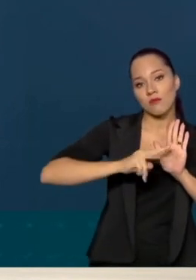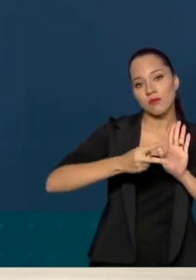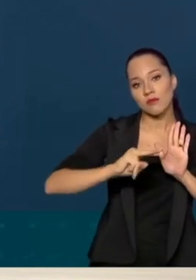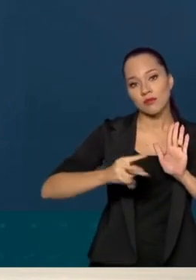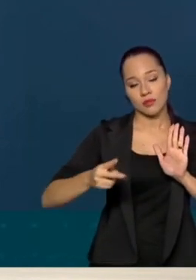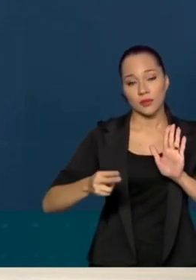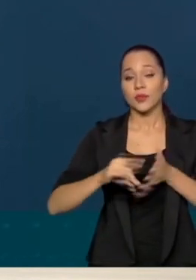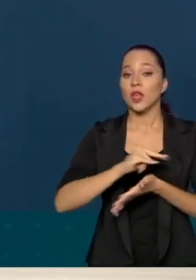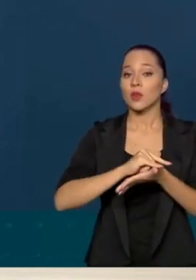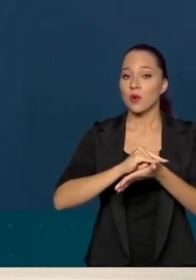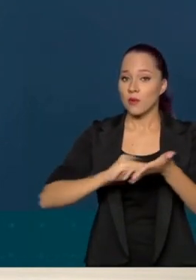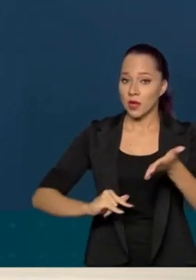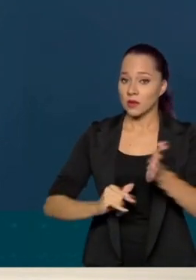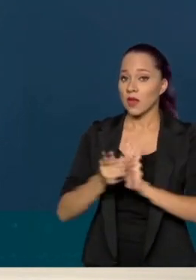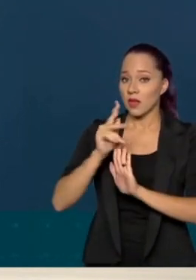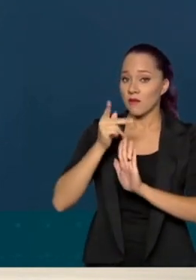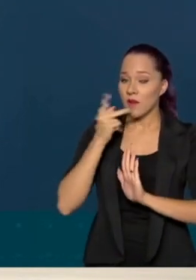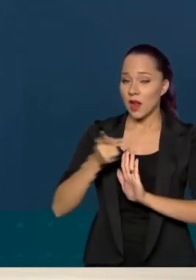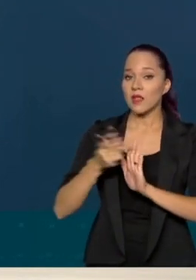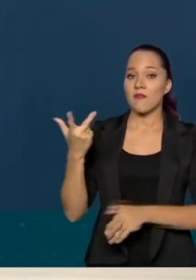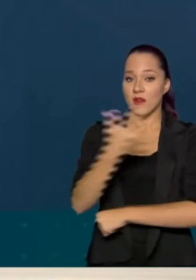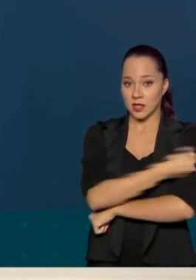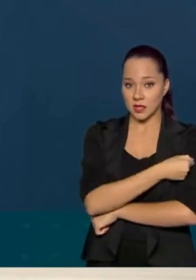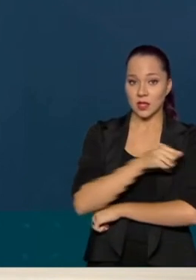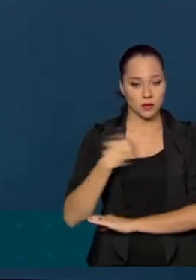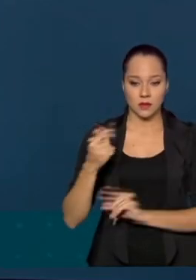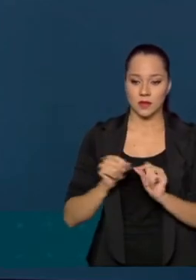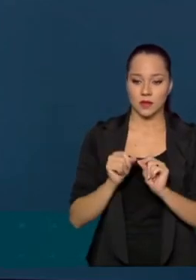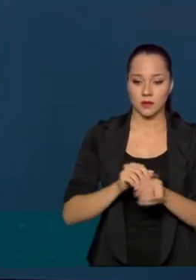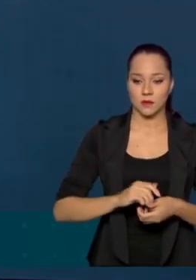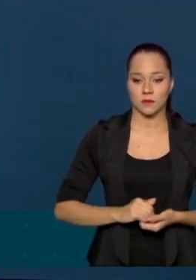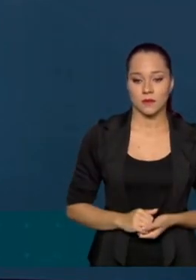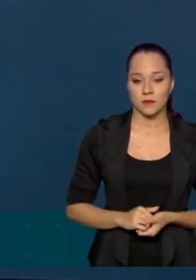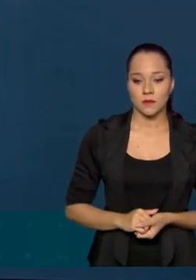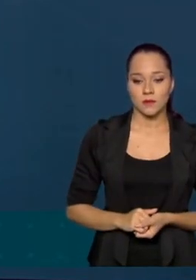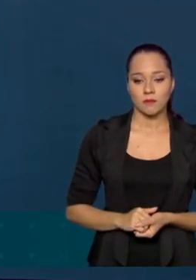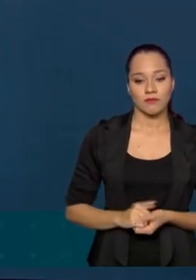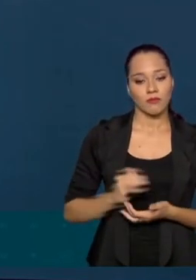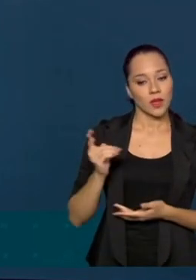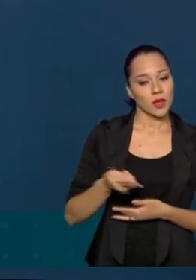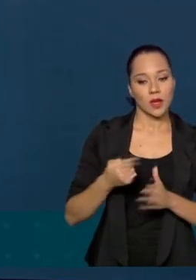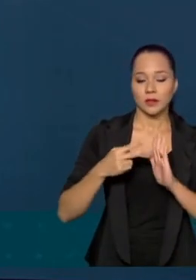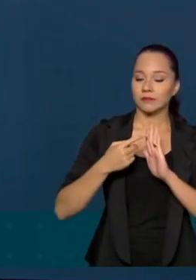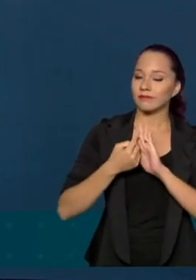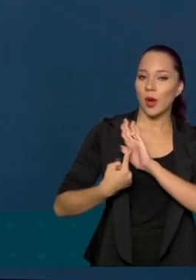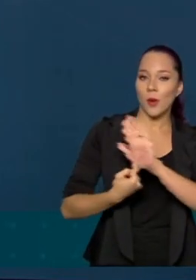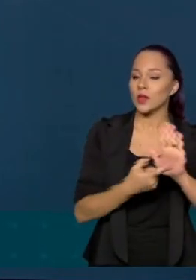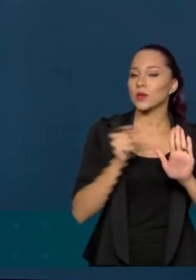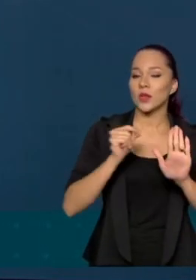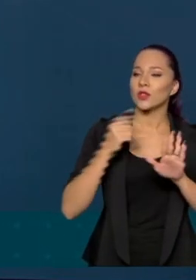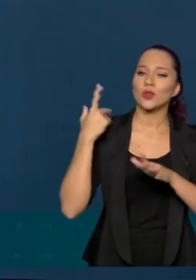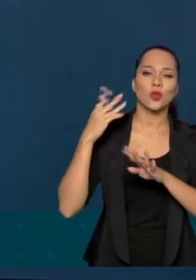em documentos que tratam da vacina Sputnik ver O que é um retrato temporal